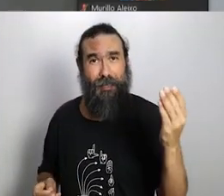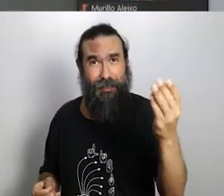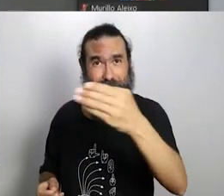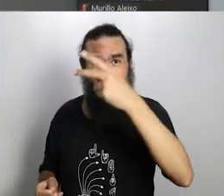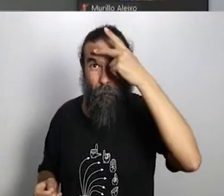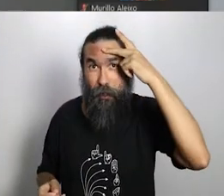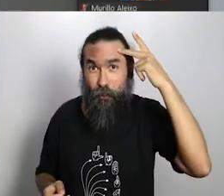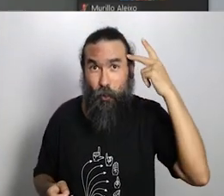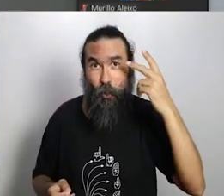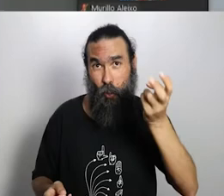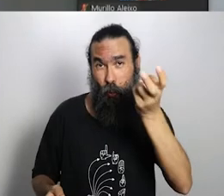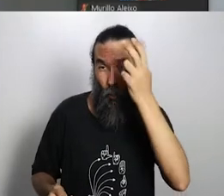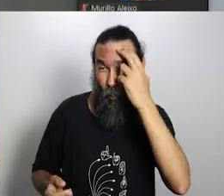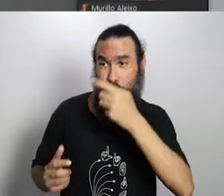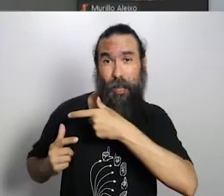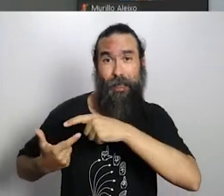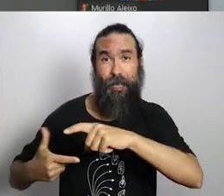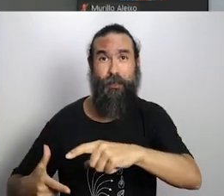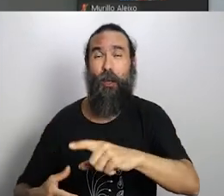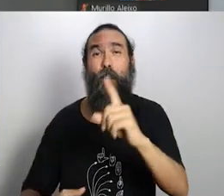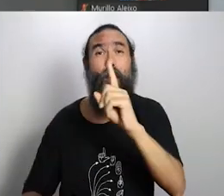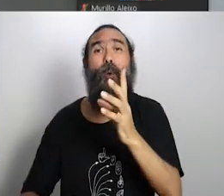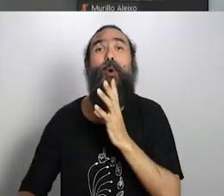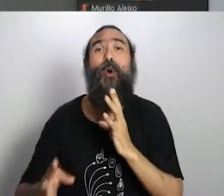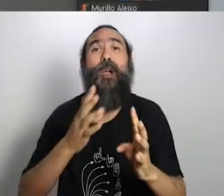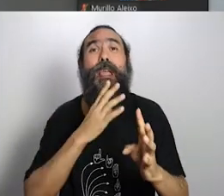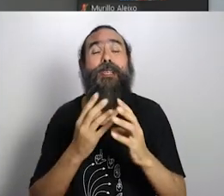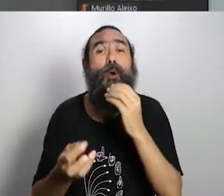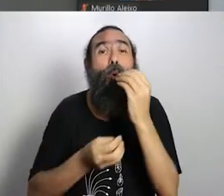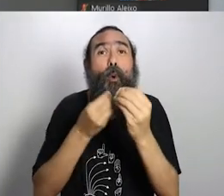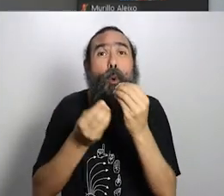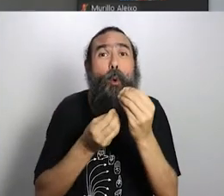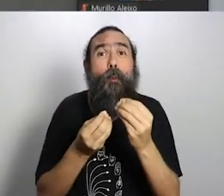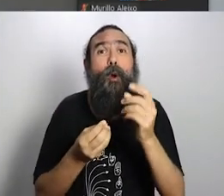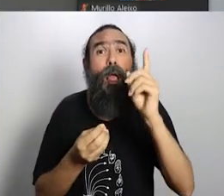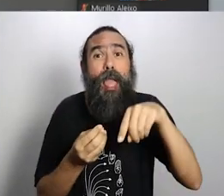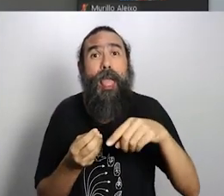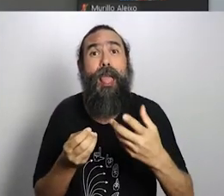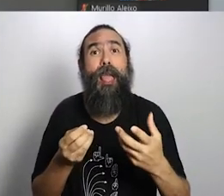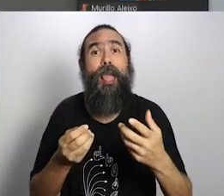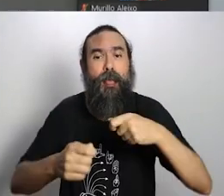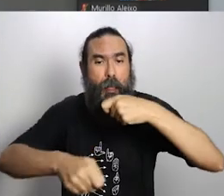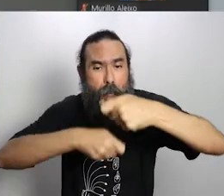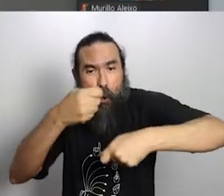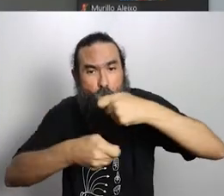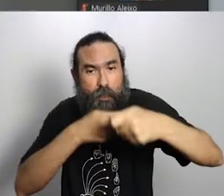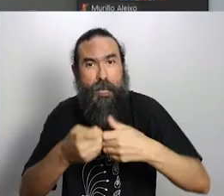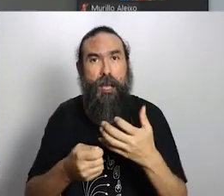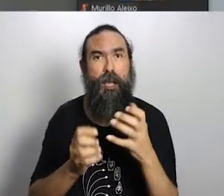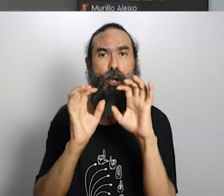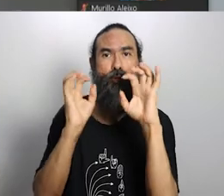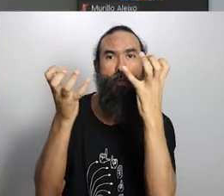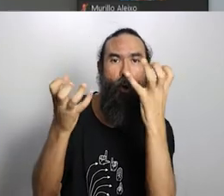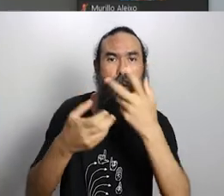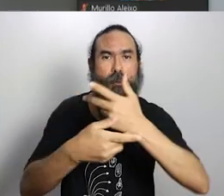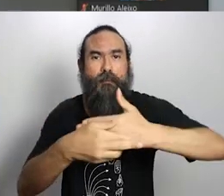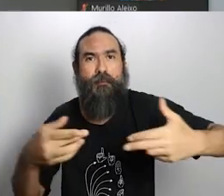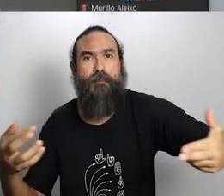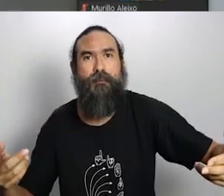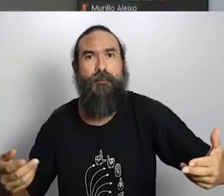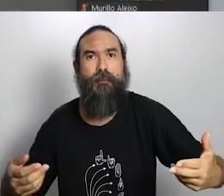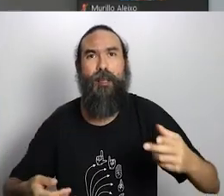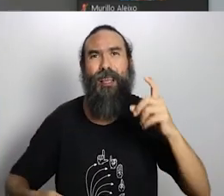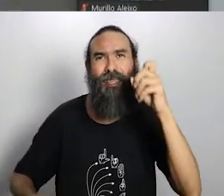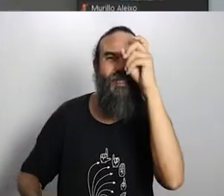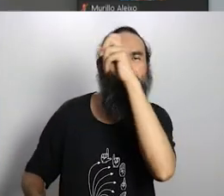mercado, ela tem que estar consciente da importância dela e saber o que está acontecendo. Então, eu diria assim que o meu